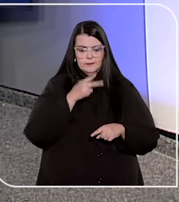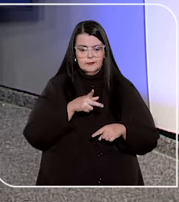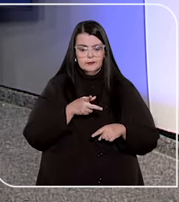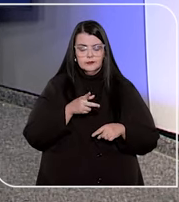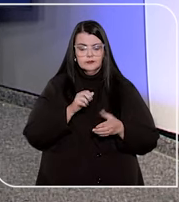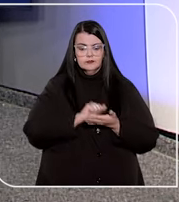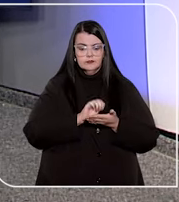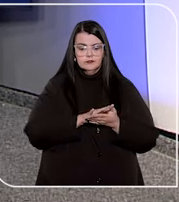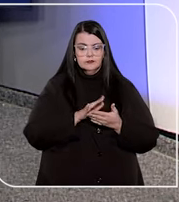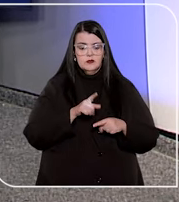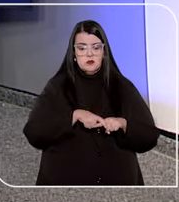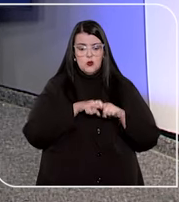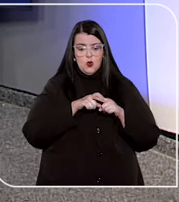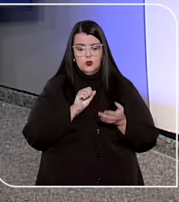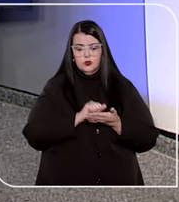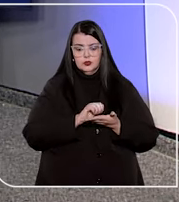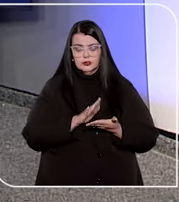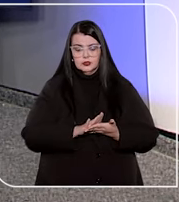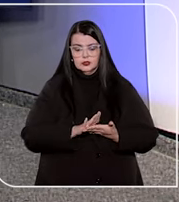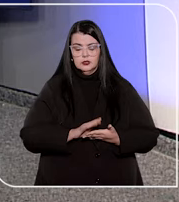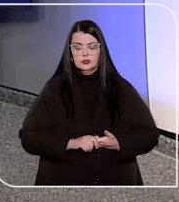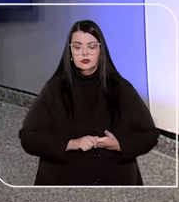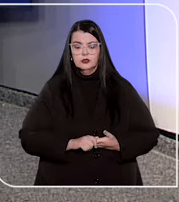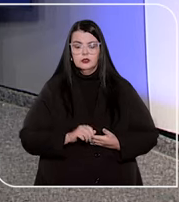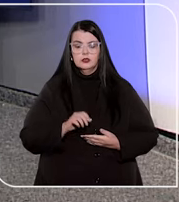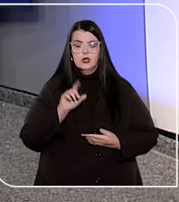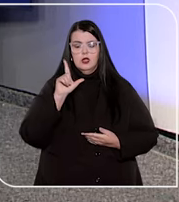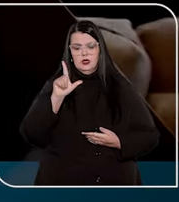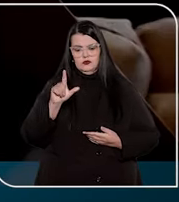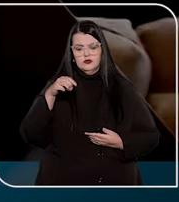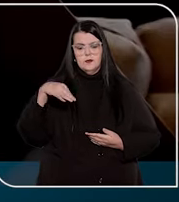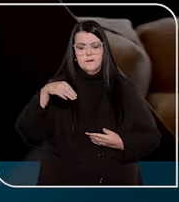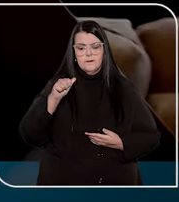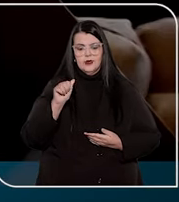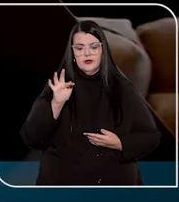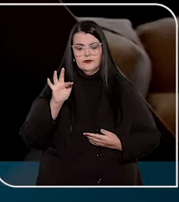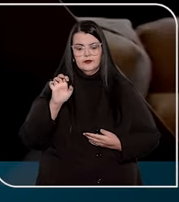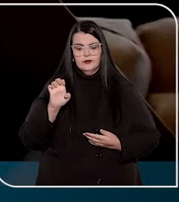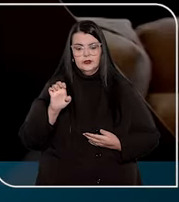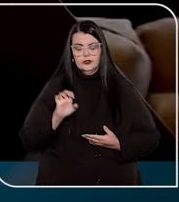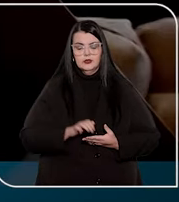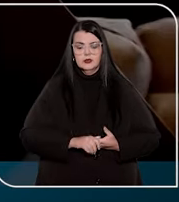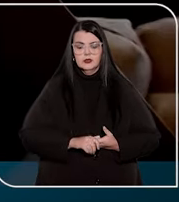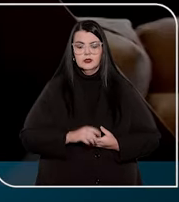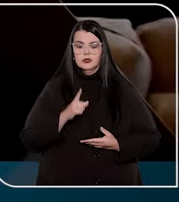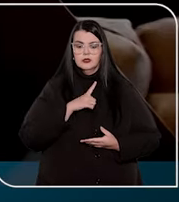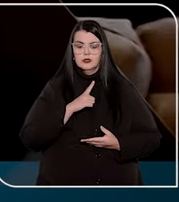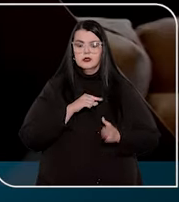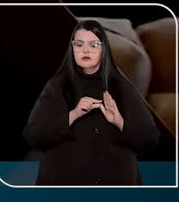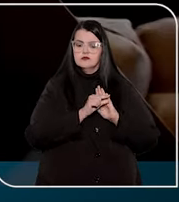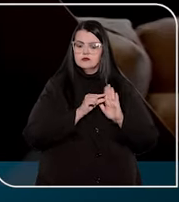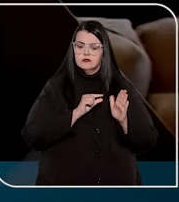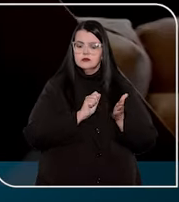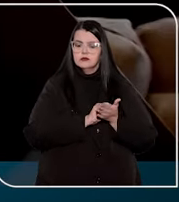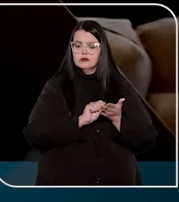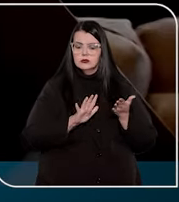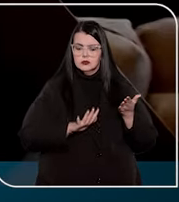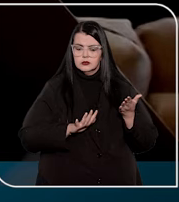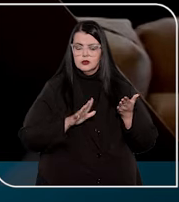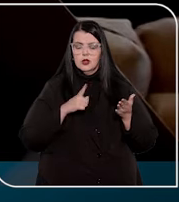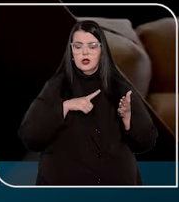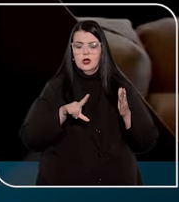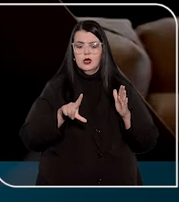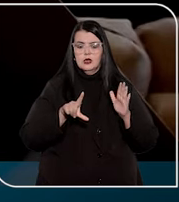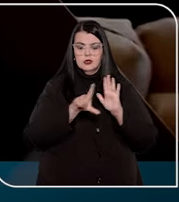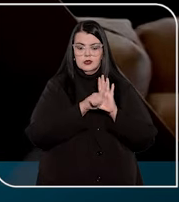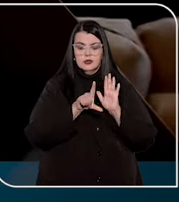Olha, Fátima, a litigância de má-fé, ela é uma daquelas coisas até engraçadas, que ela tem que estar escrita na lei, ela é importante, mas se a